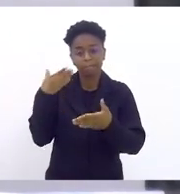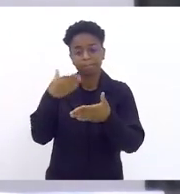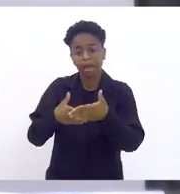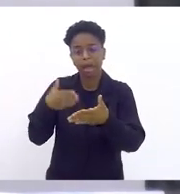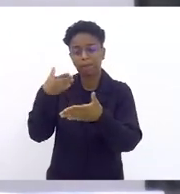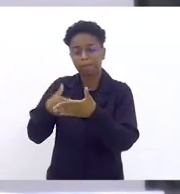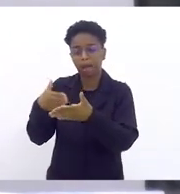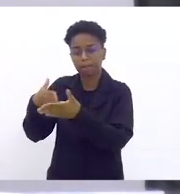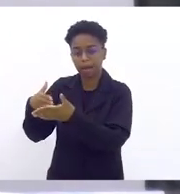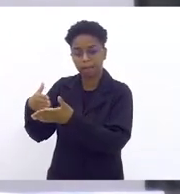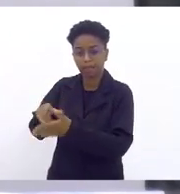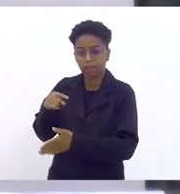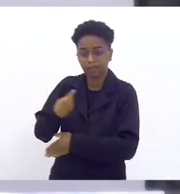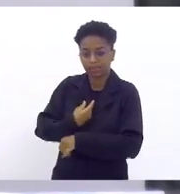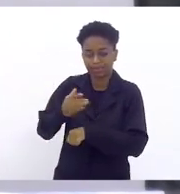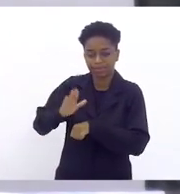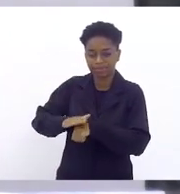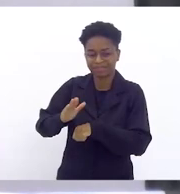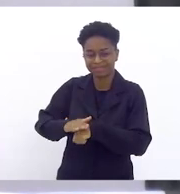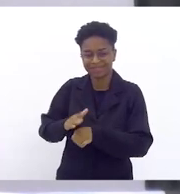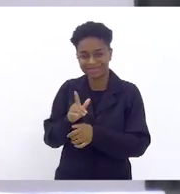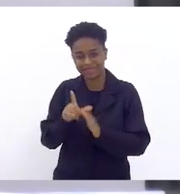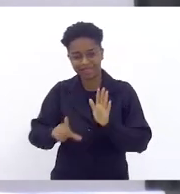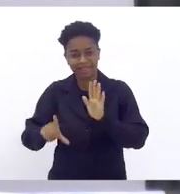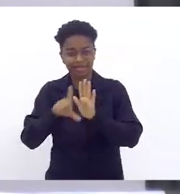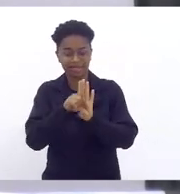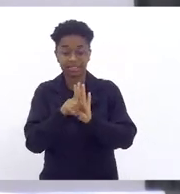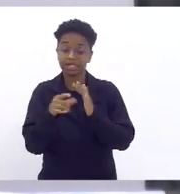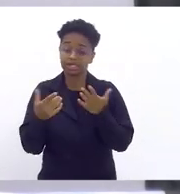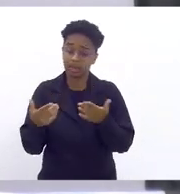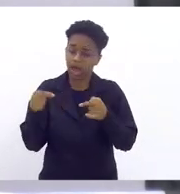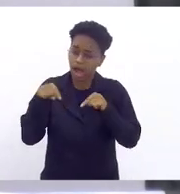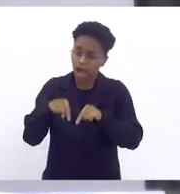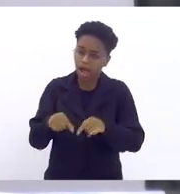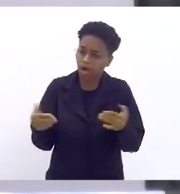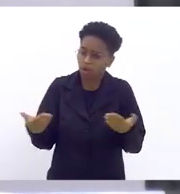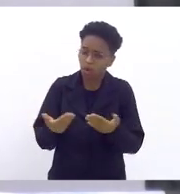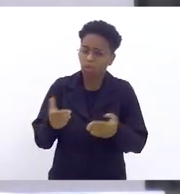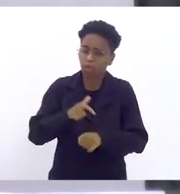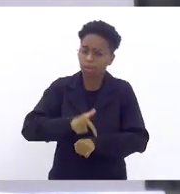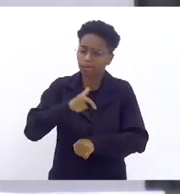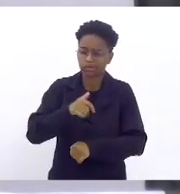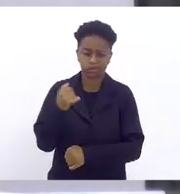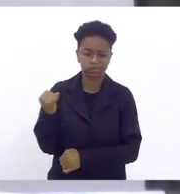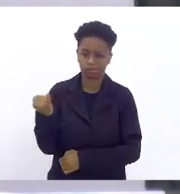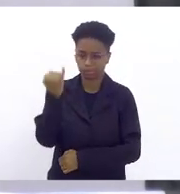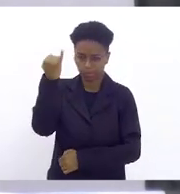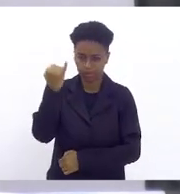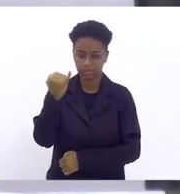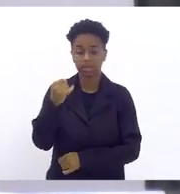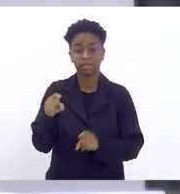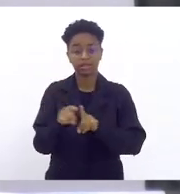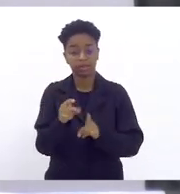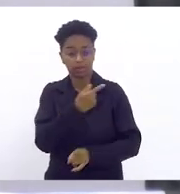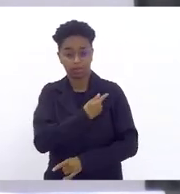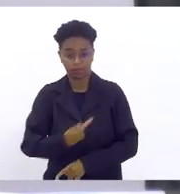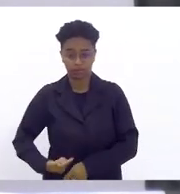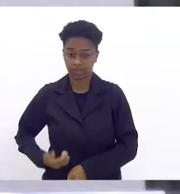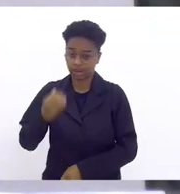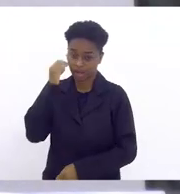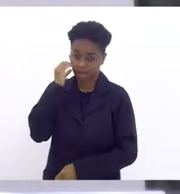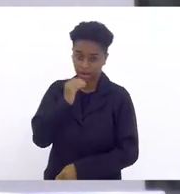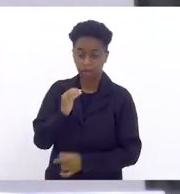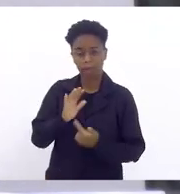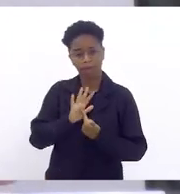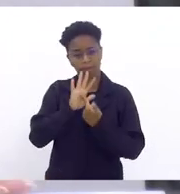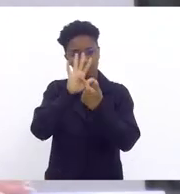óbitos na nossa própria legislação então o momento é oportuno não é eu acho que o governador Cláudio Castro tem dado